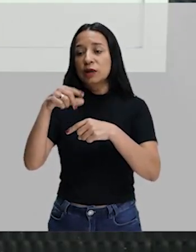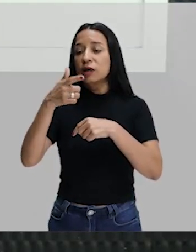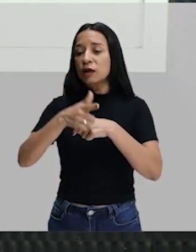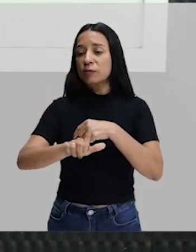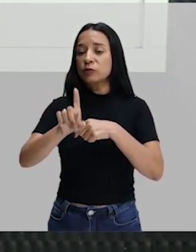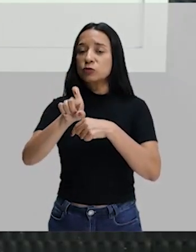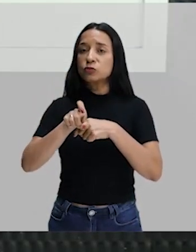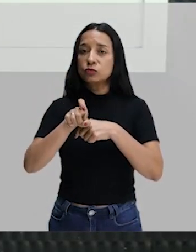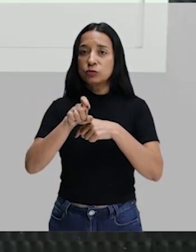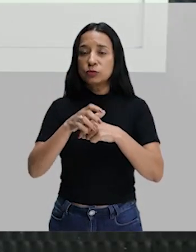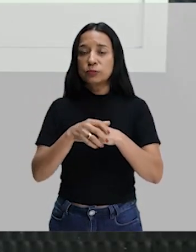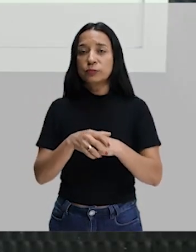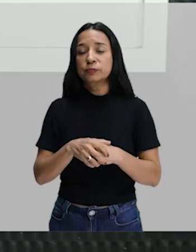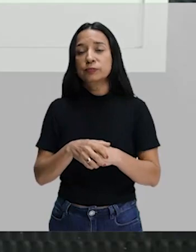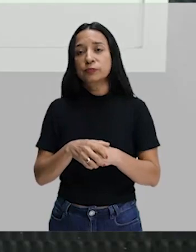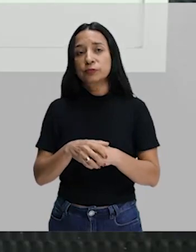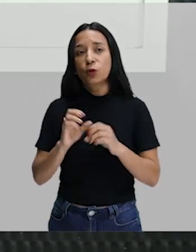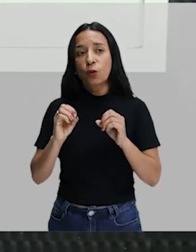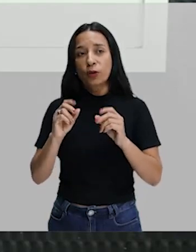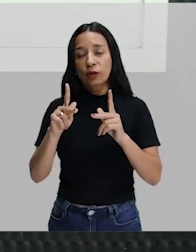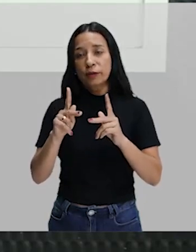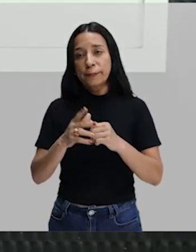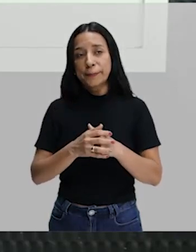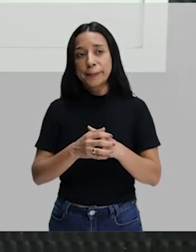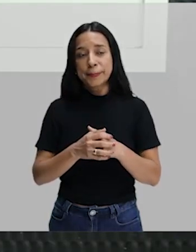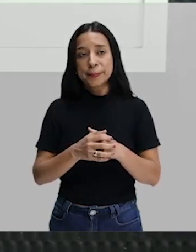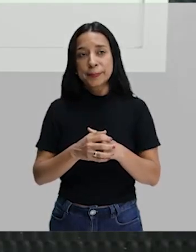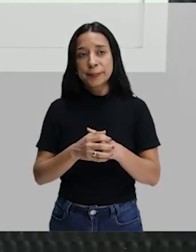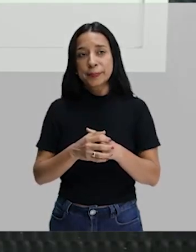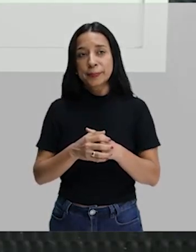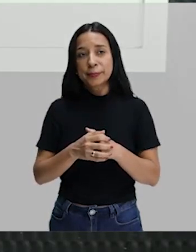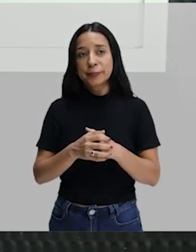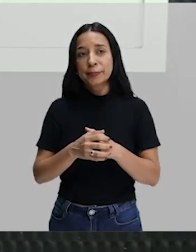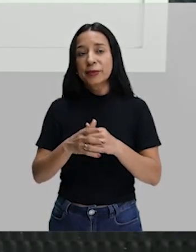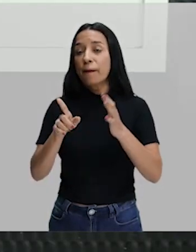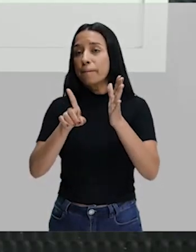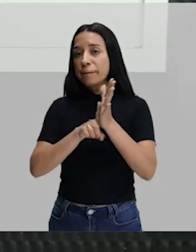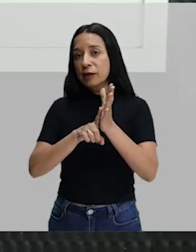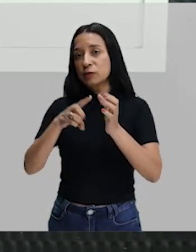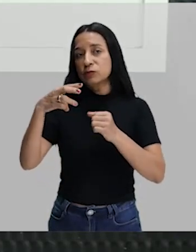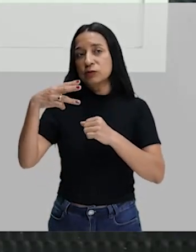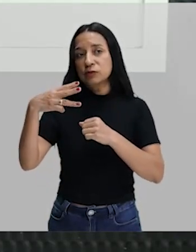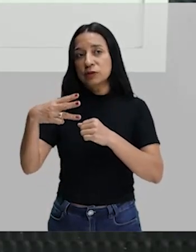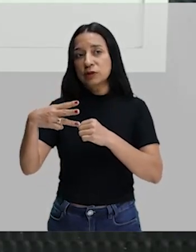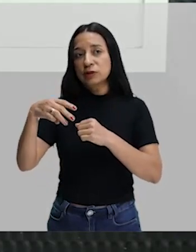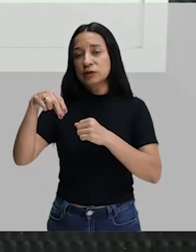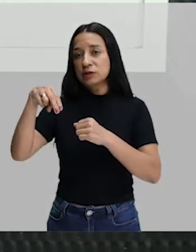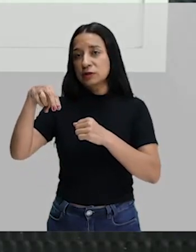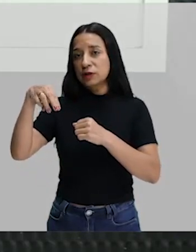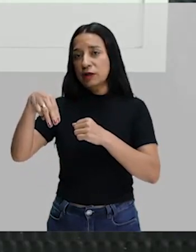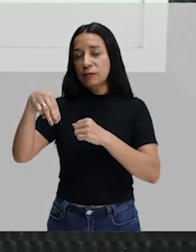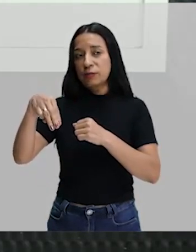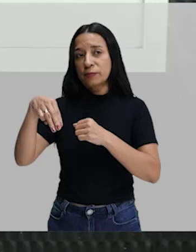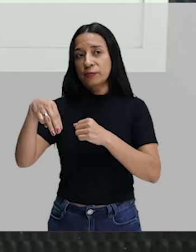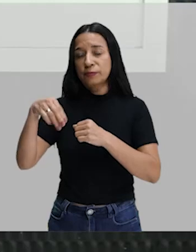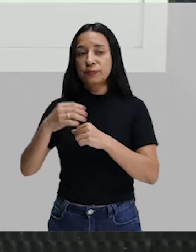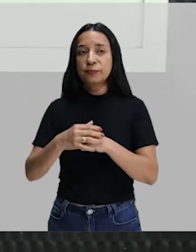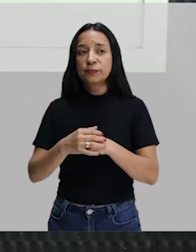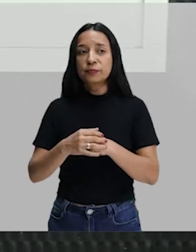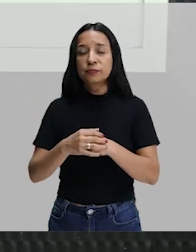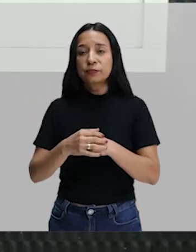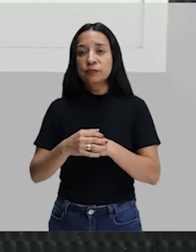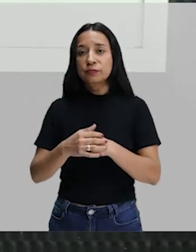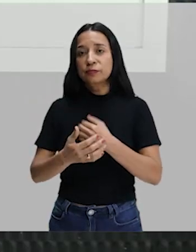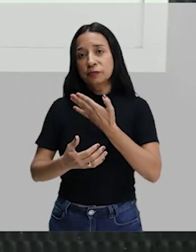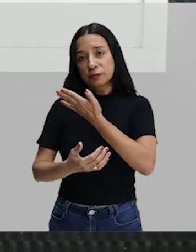x. Tá? Repetindo aqui o menos 3m. Tudo bem?